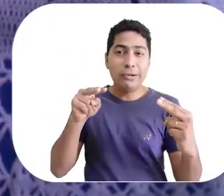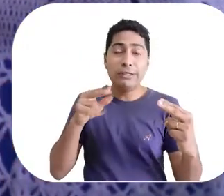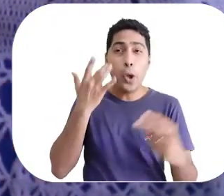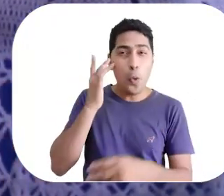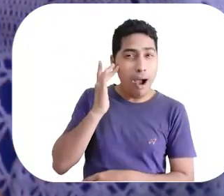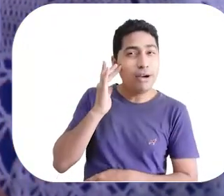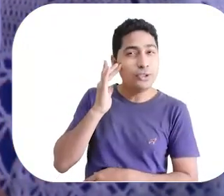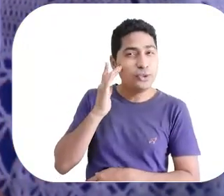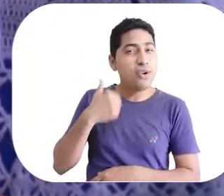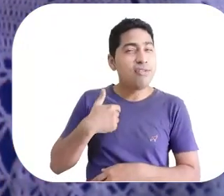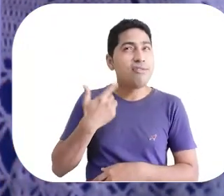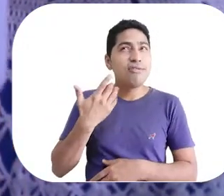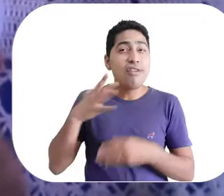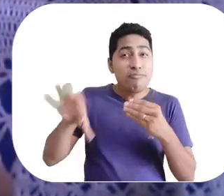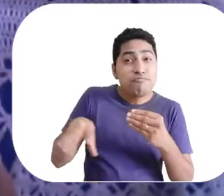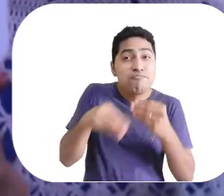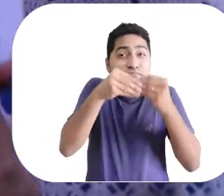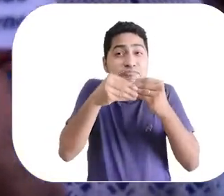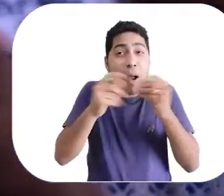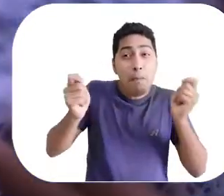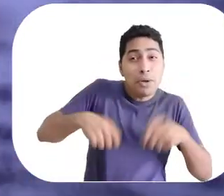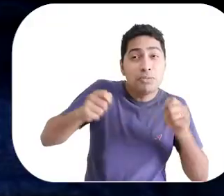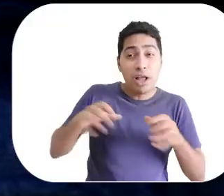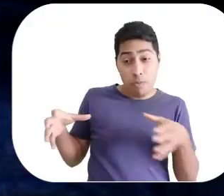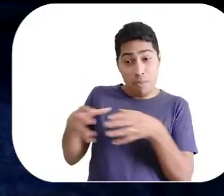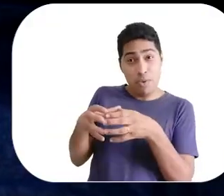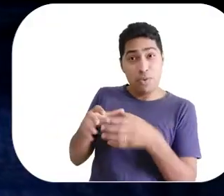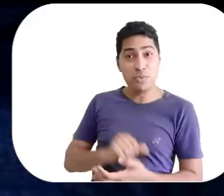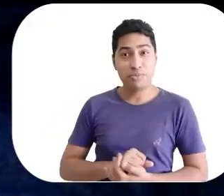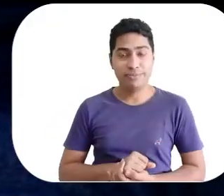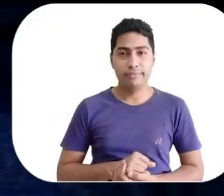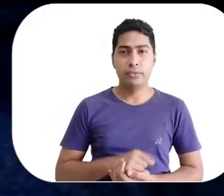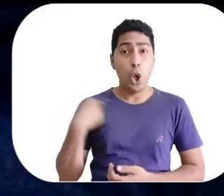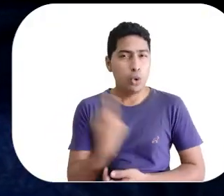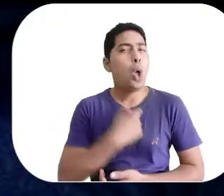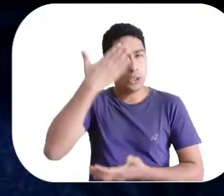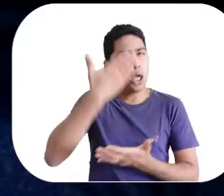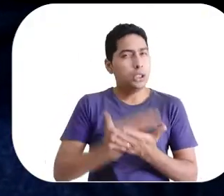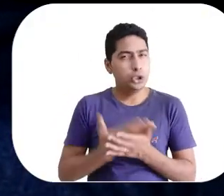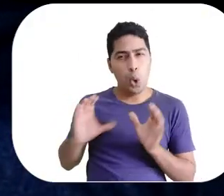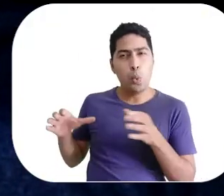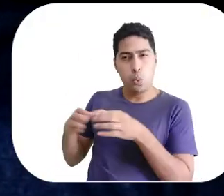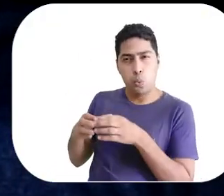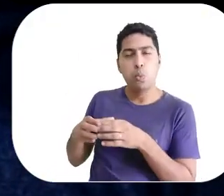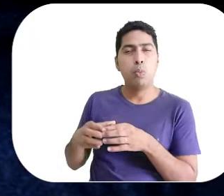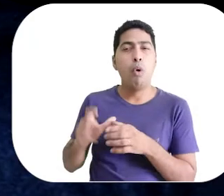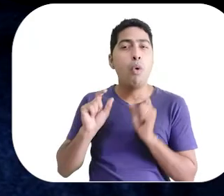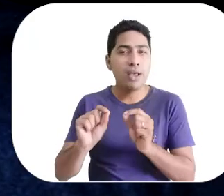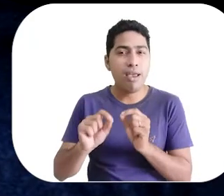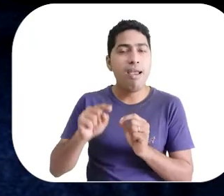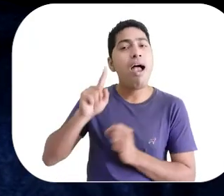que veio para agregar ainda mais possibilidades para o grupo, né? A gente acredita, né, a gente coletivo paralelo, que